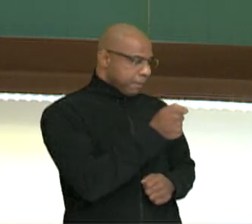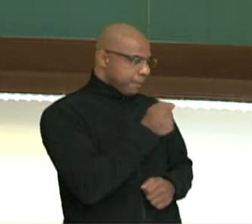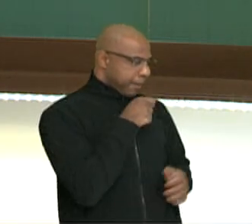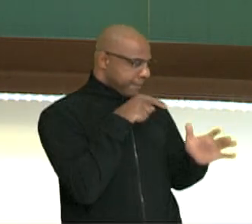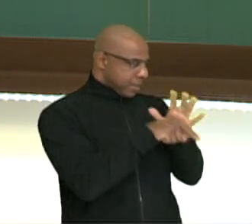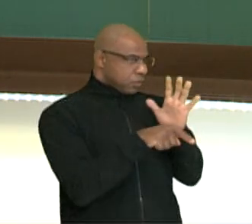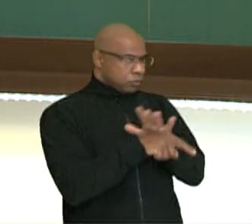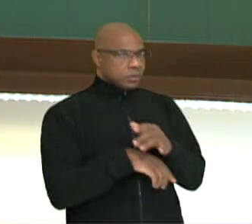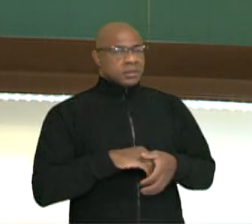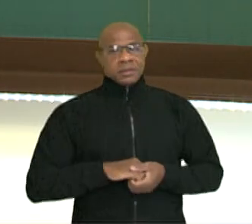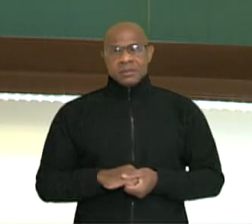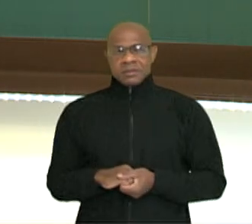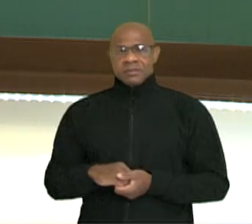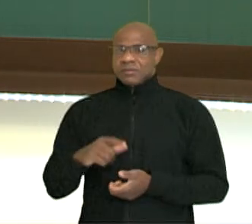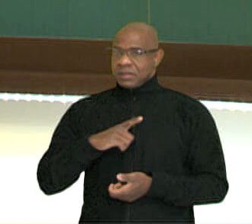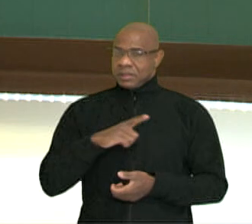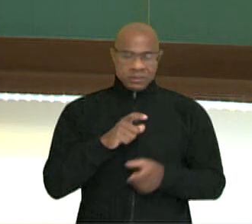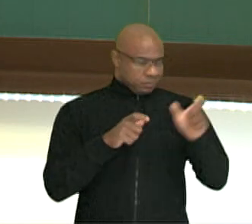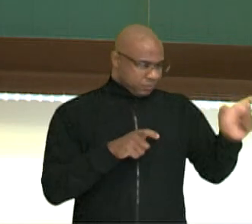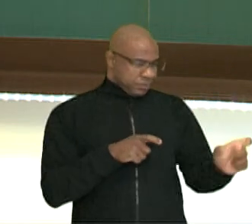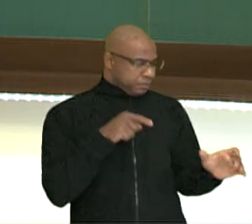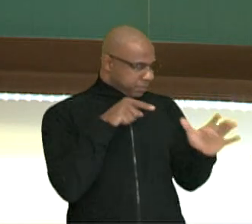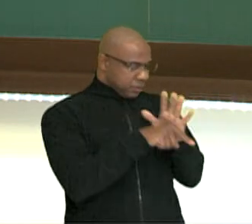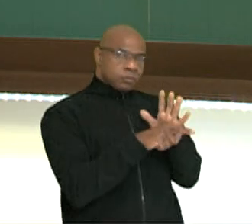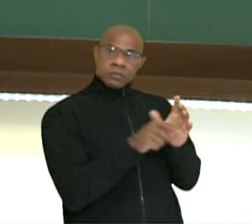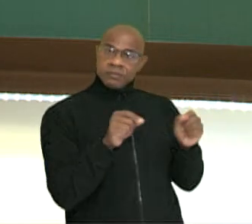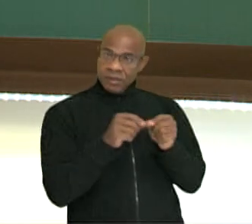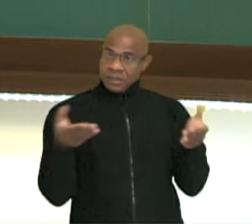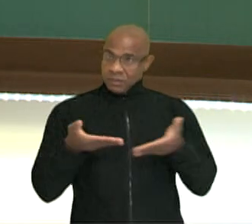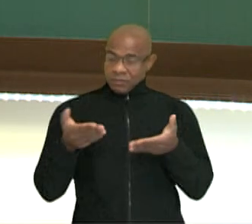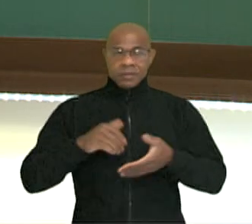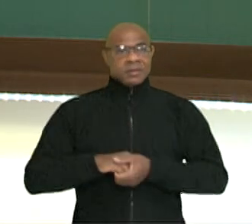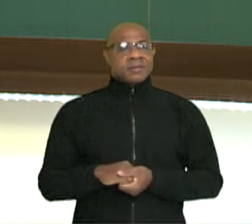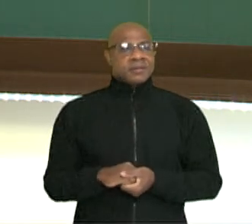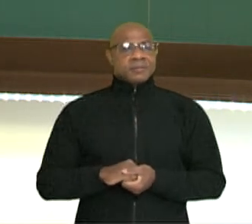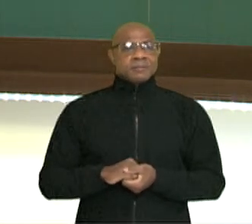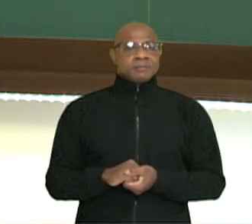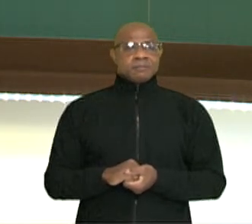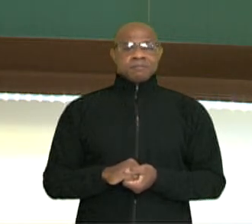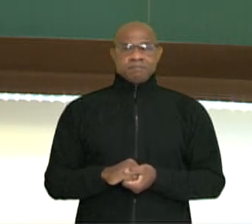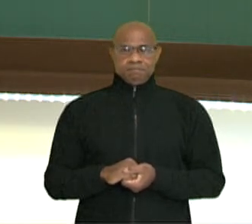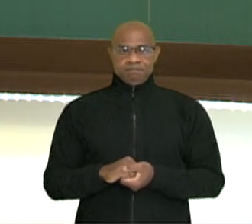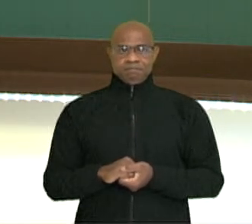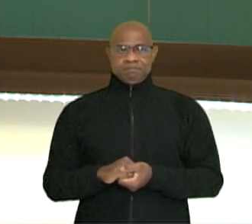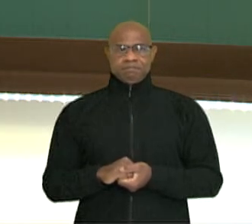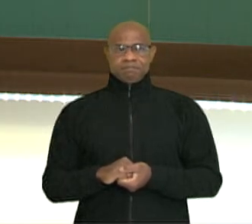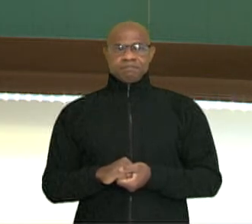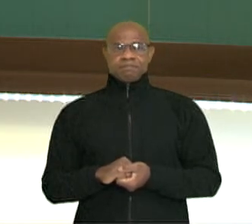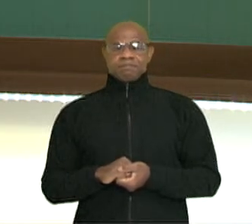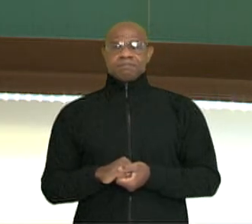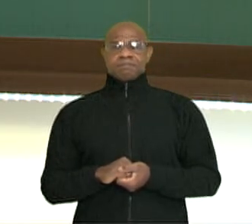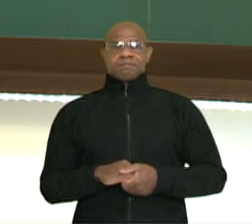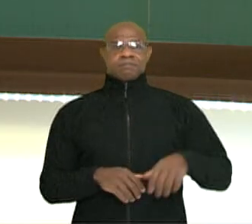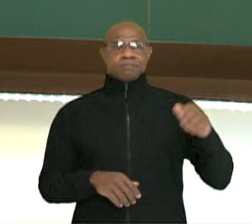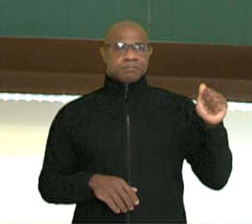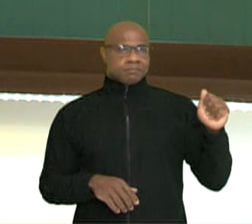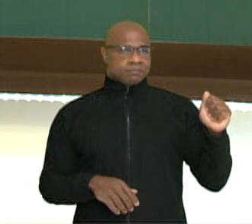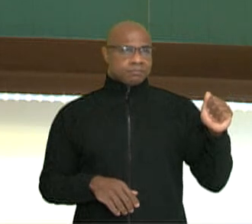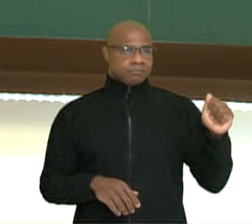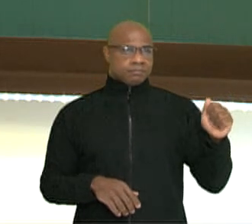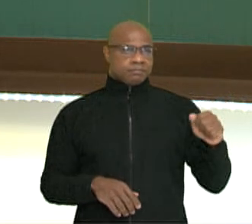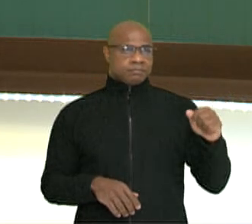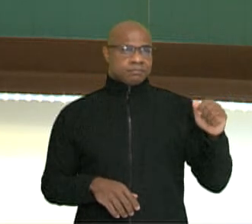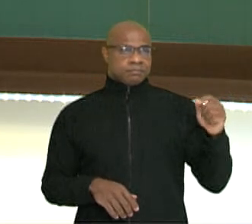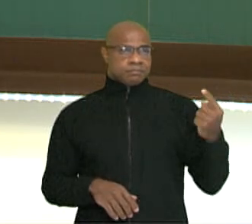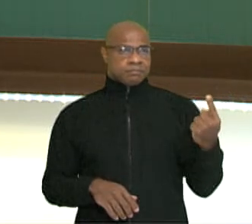para as pessoas. Do you prefer to watch TV or videos on the internet? Why? What